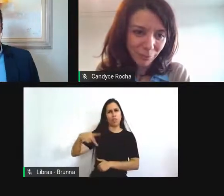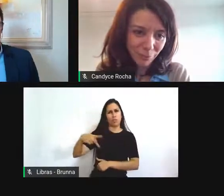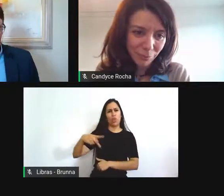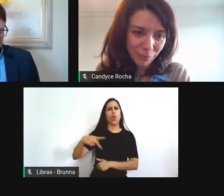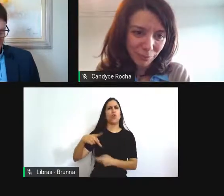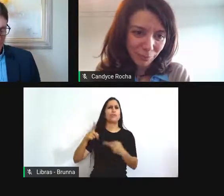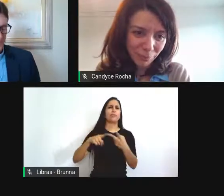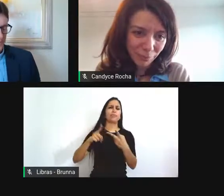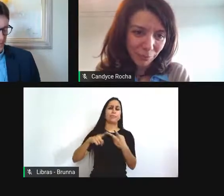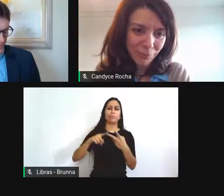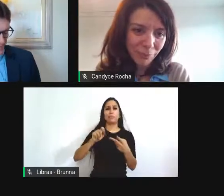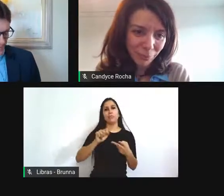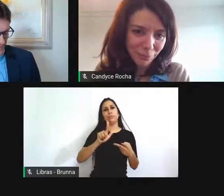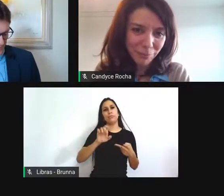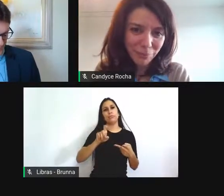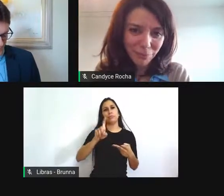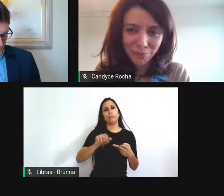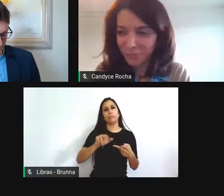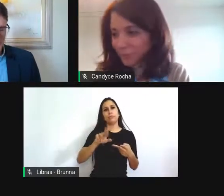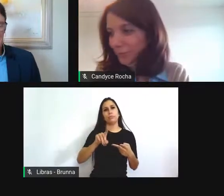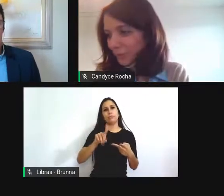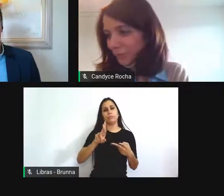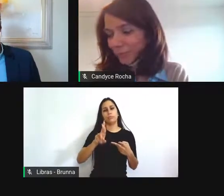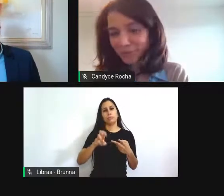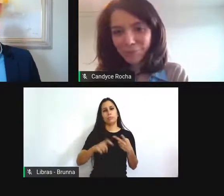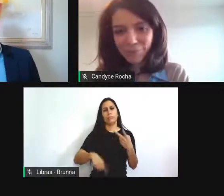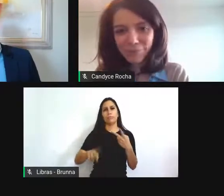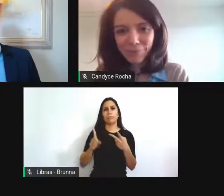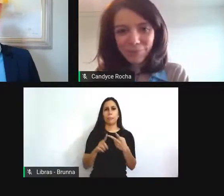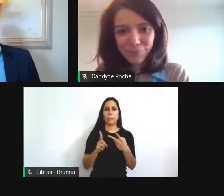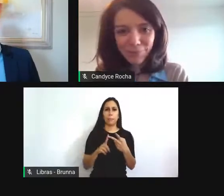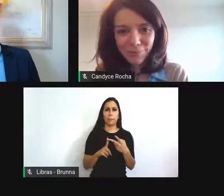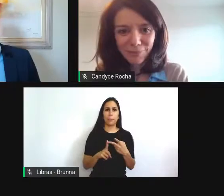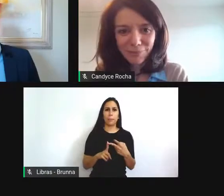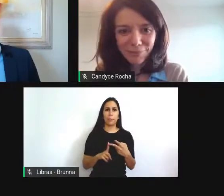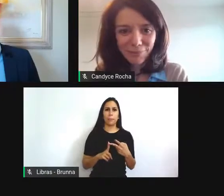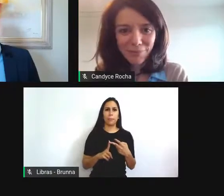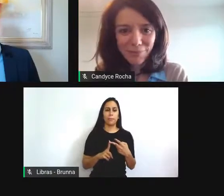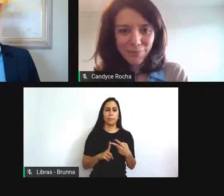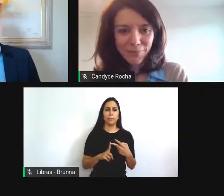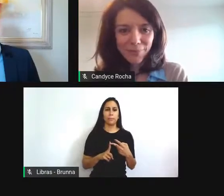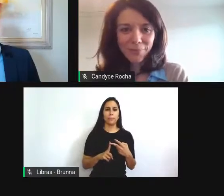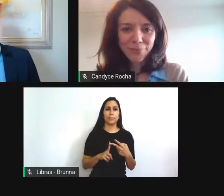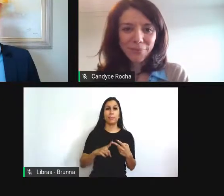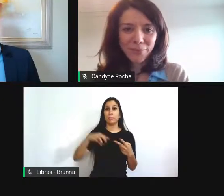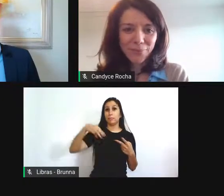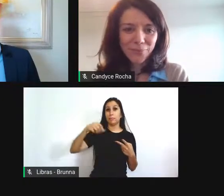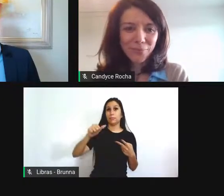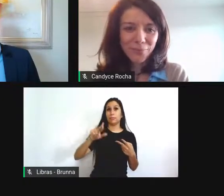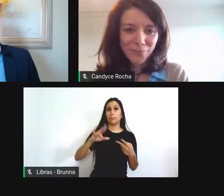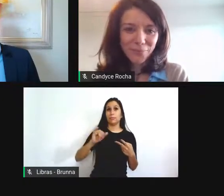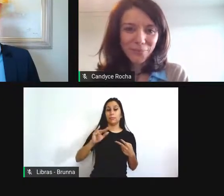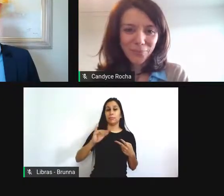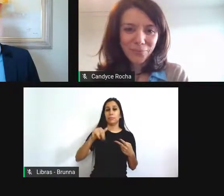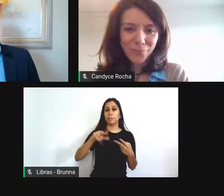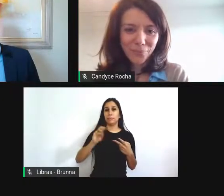Alexandre Romariz, e também estava ali o Marciano, né,